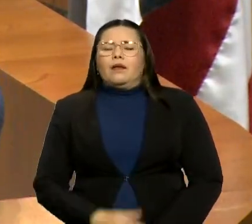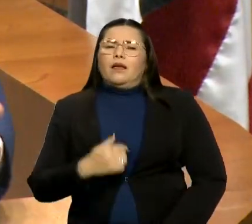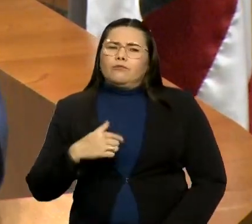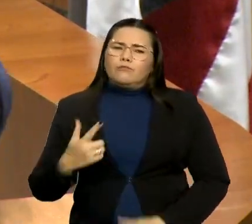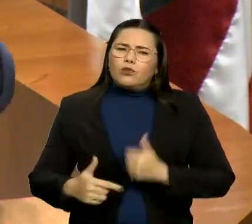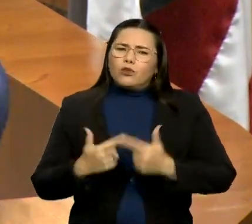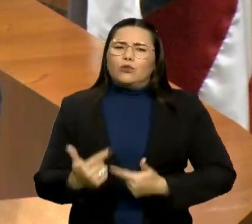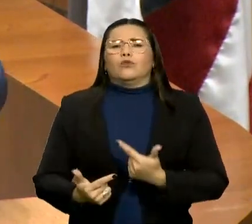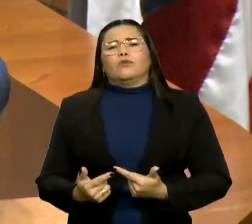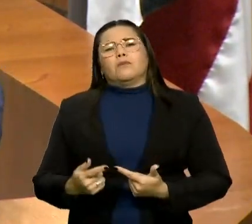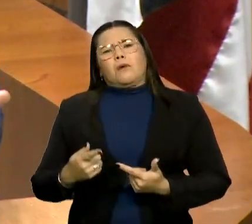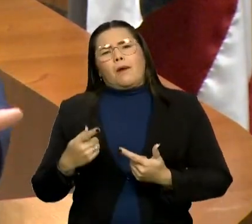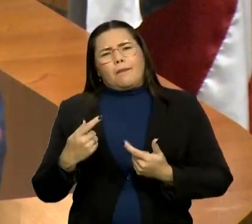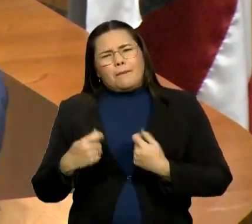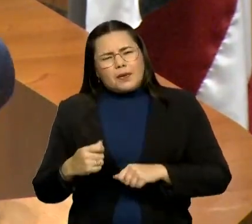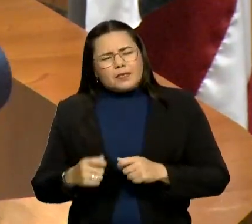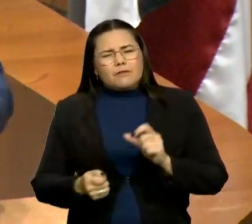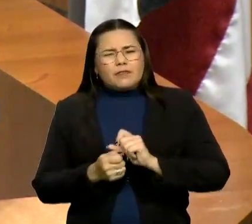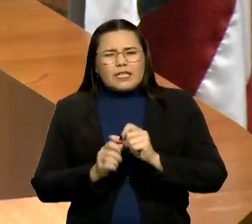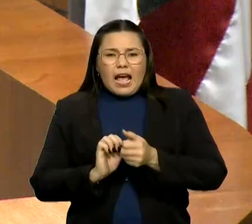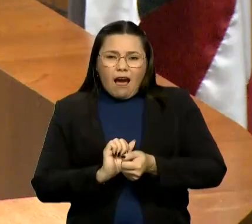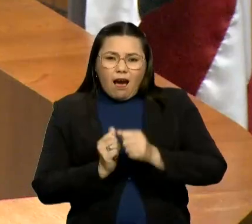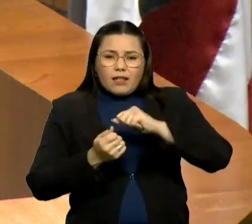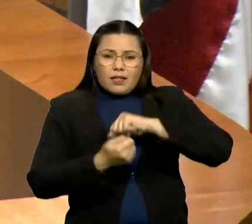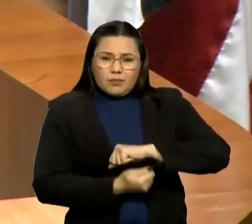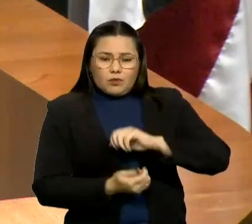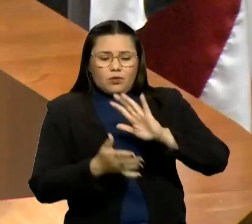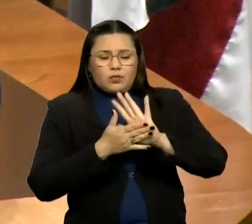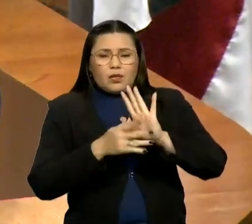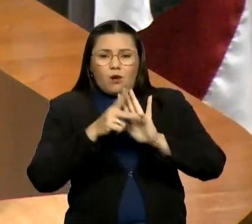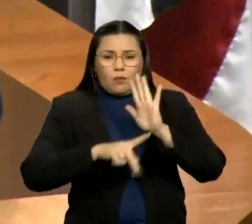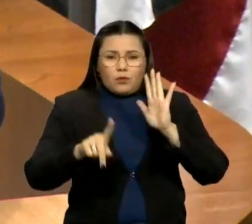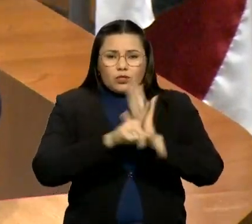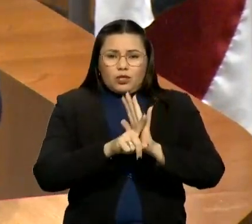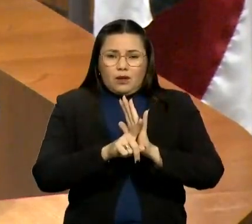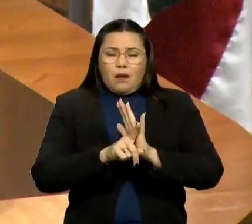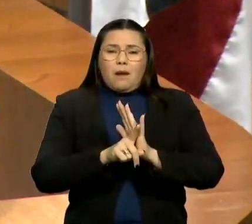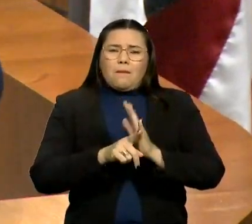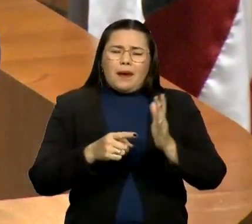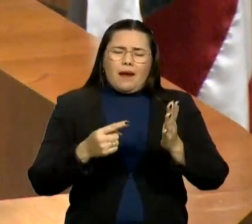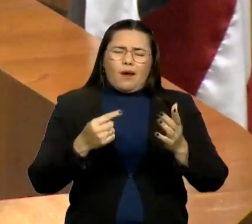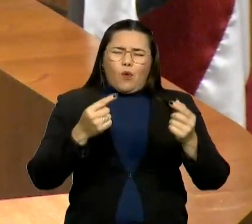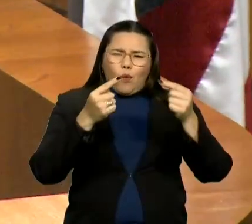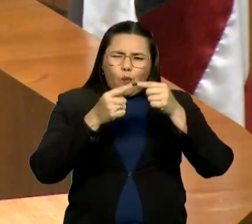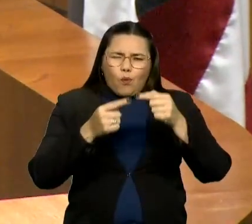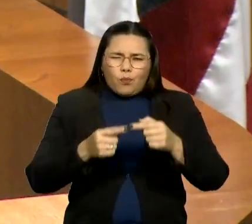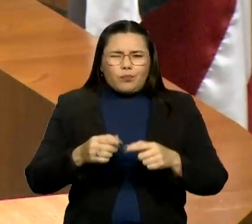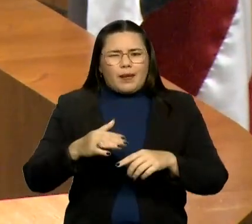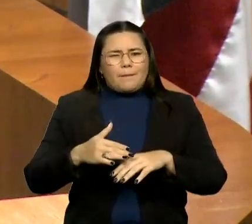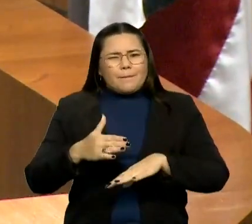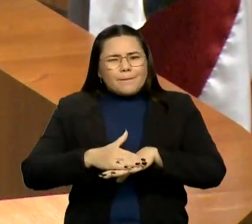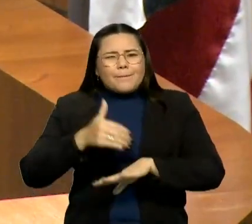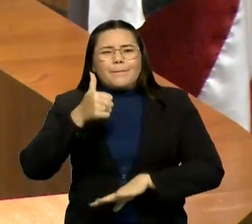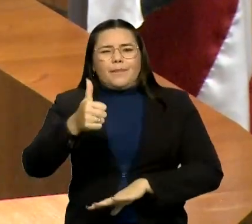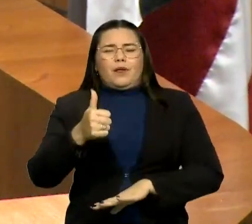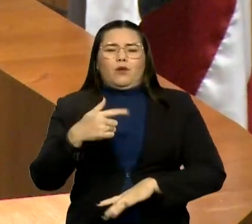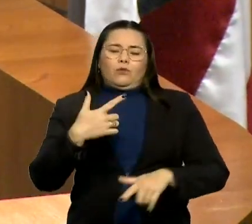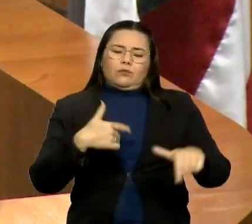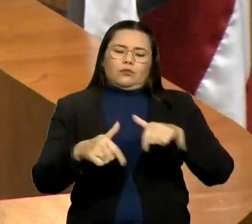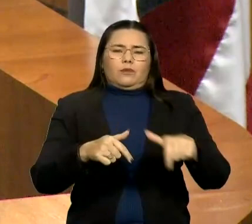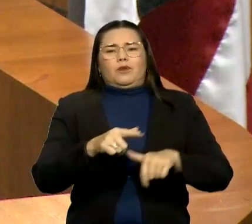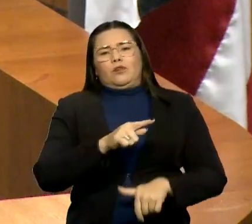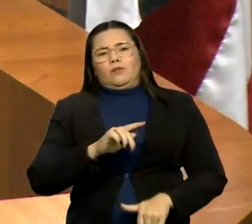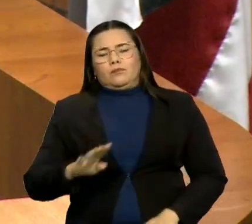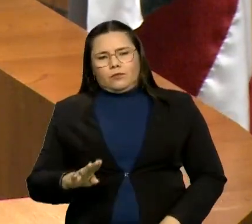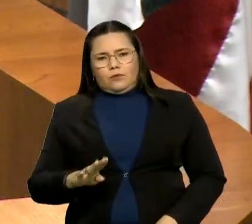possamos adequar o projeto de lei de acordo com os anseios, as necessidades dos servidores públicos do Estado do